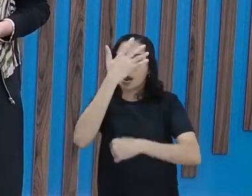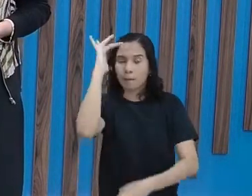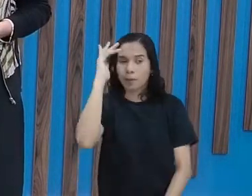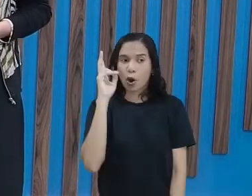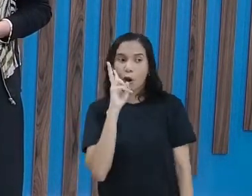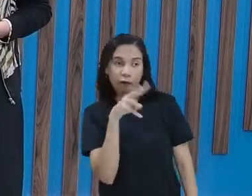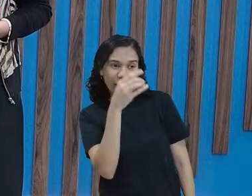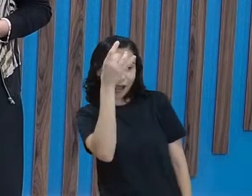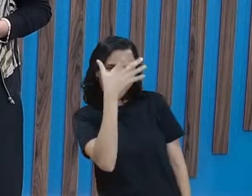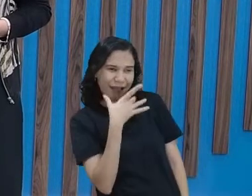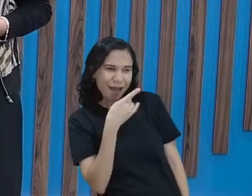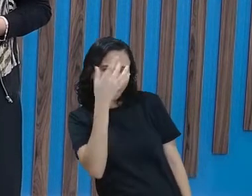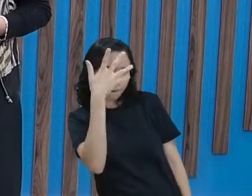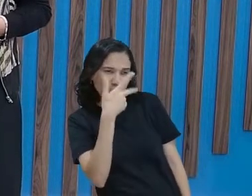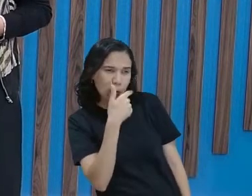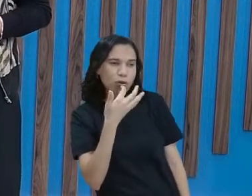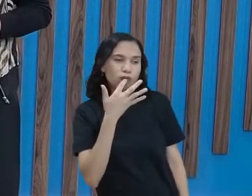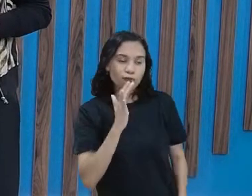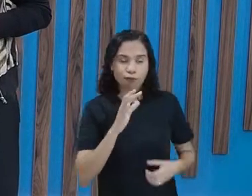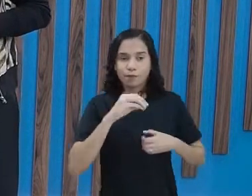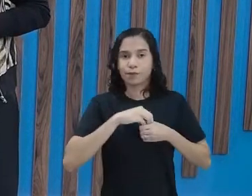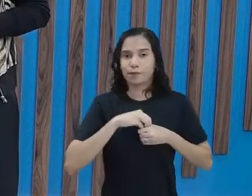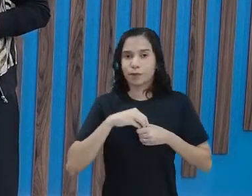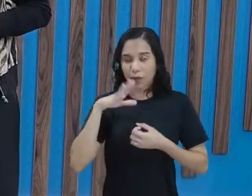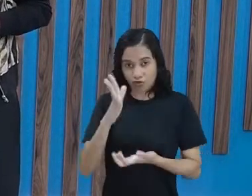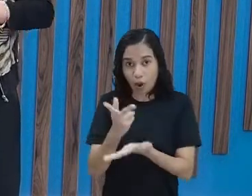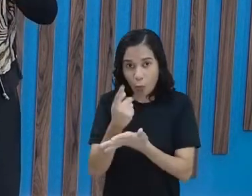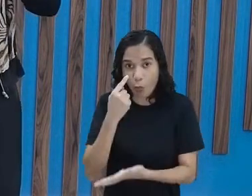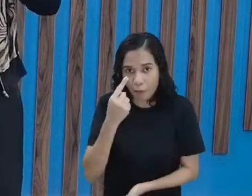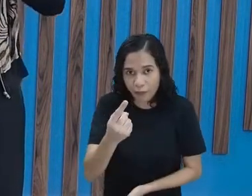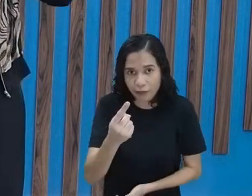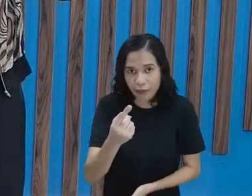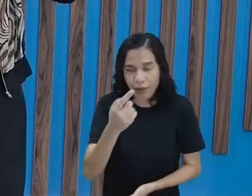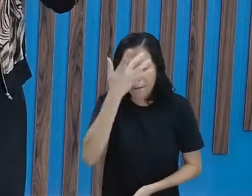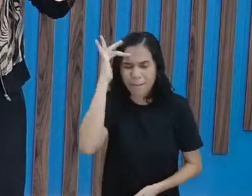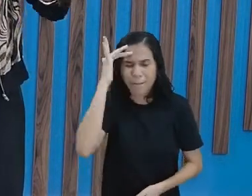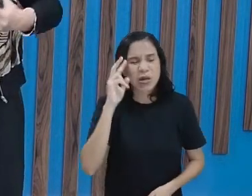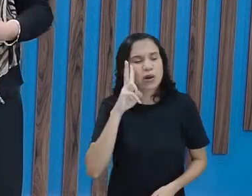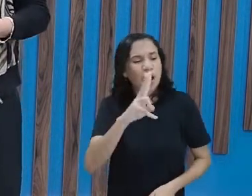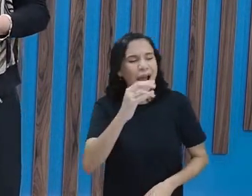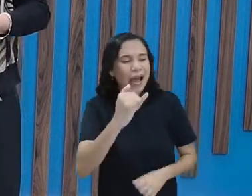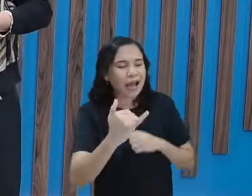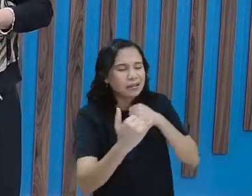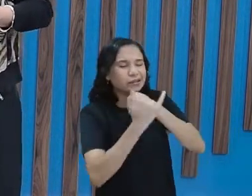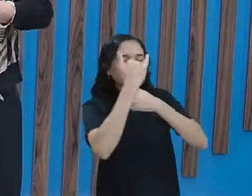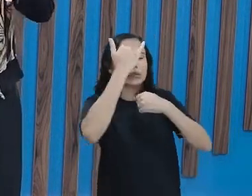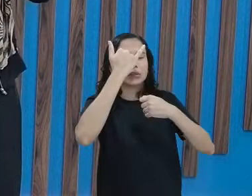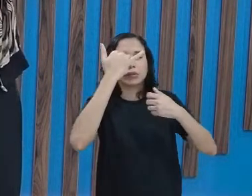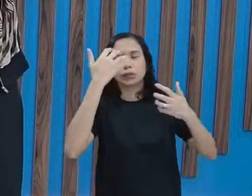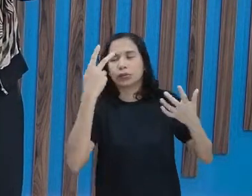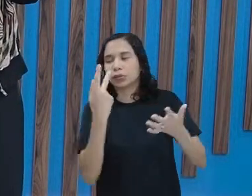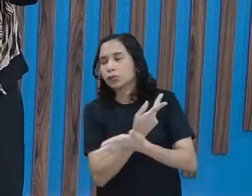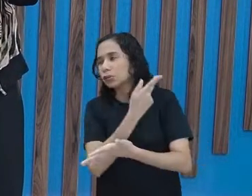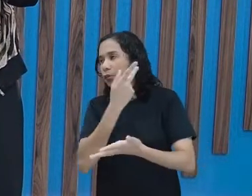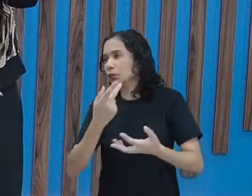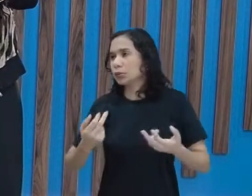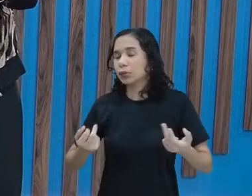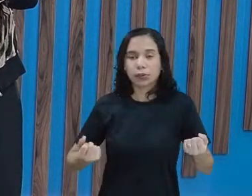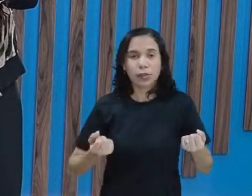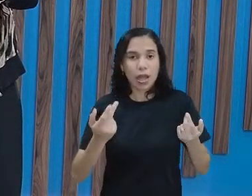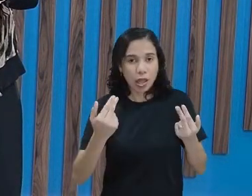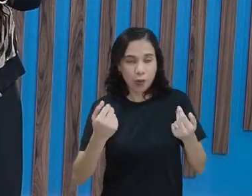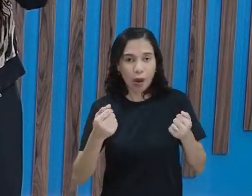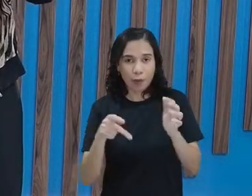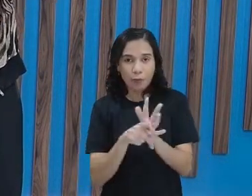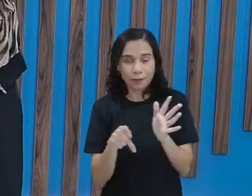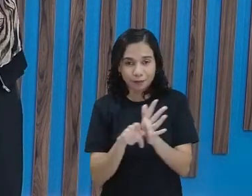cara não vê coração. Isso já aconteceu com você? De você se enganar com alguém? De você, assim como o ratinho,